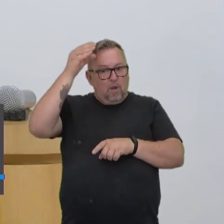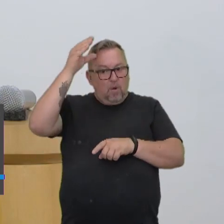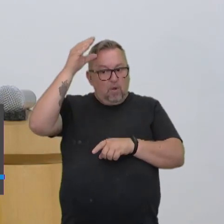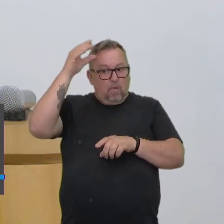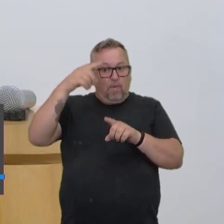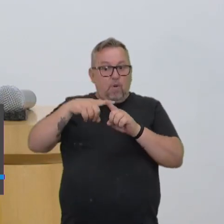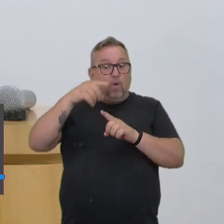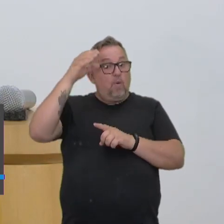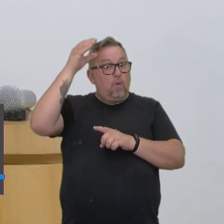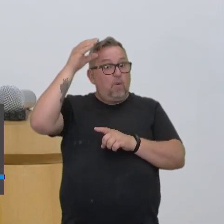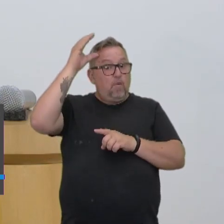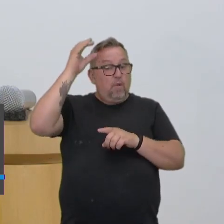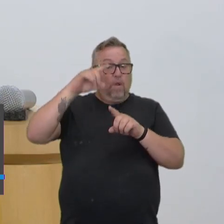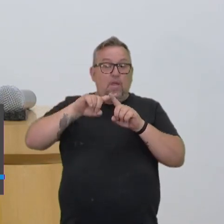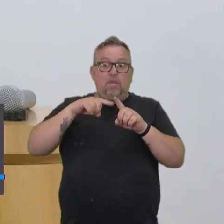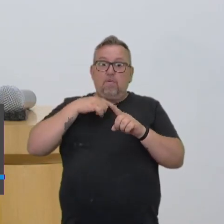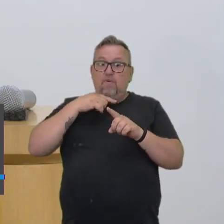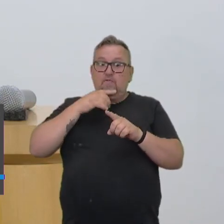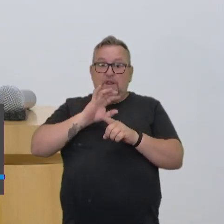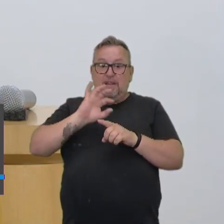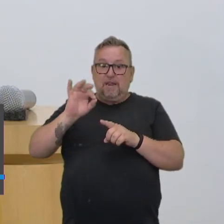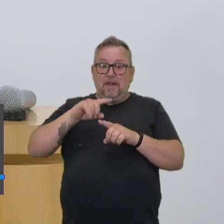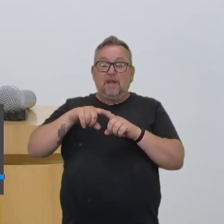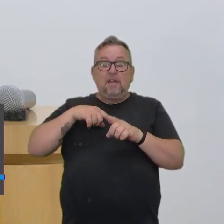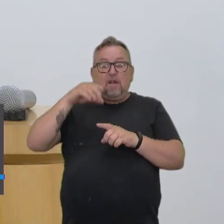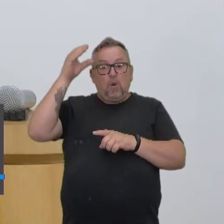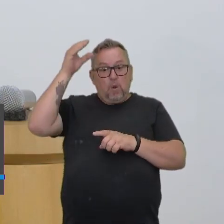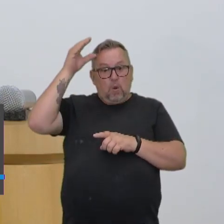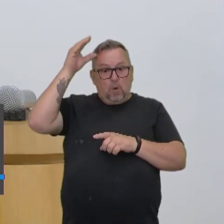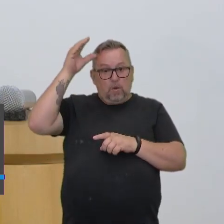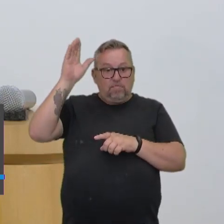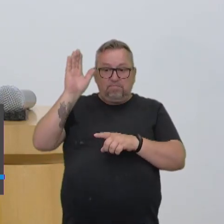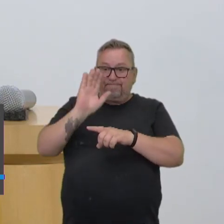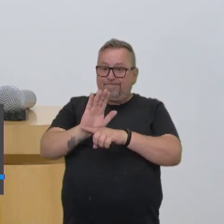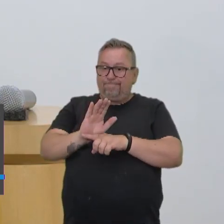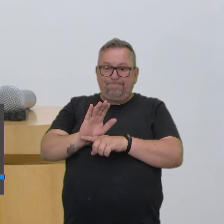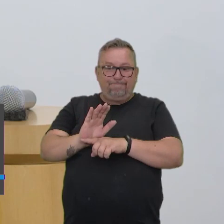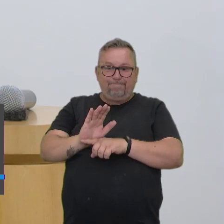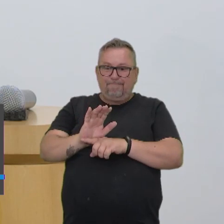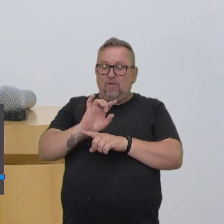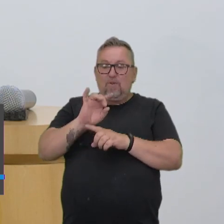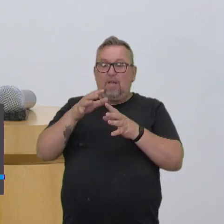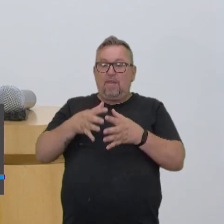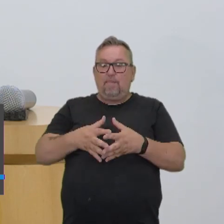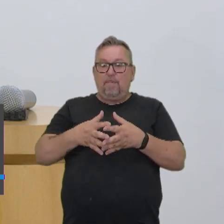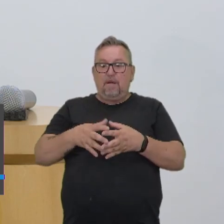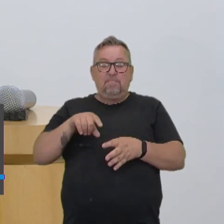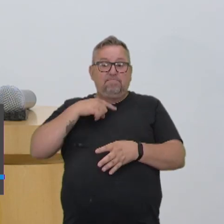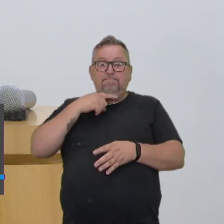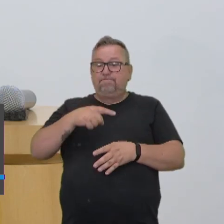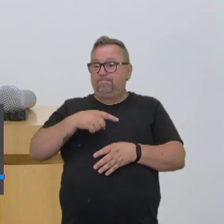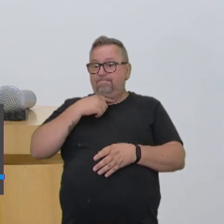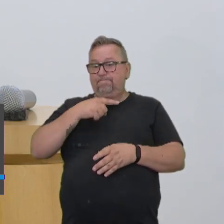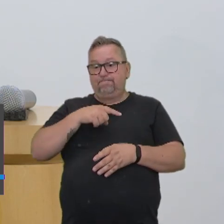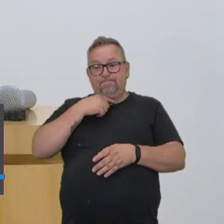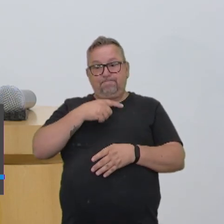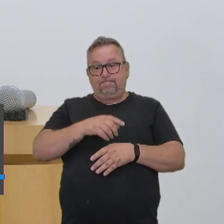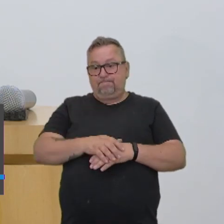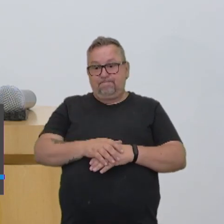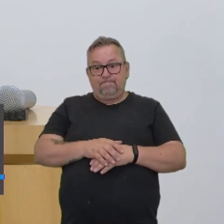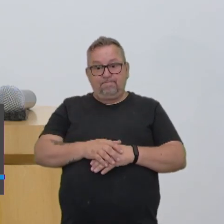o conhecimento, não adianta nada um conhecimento que não ajuda, que atrapalha, entendeu? Tipo...